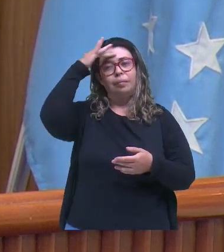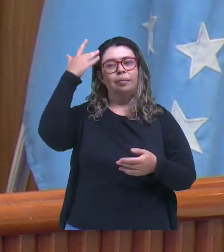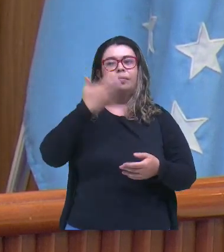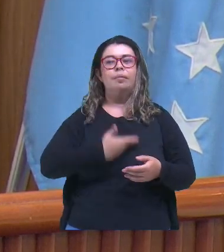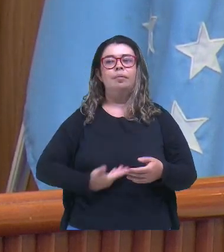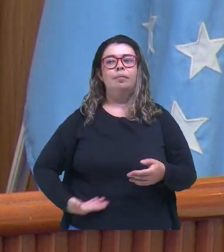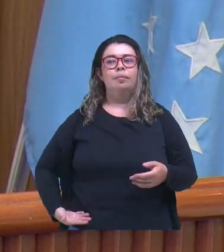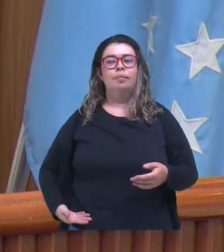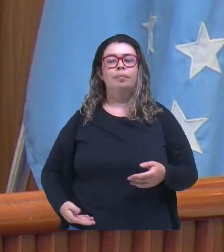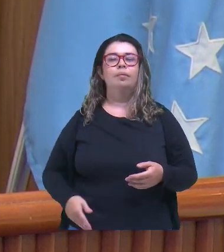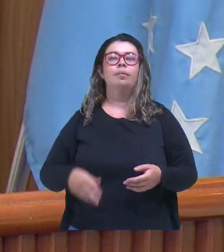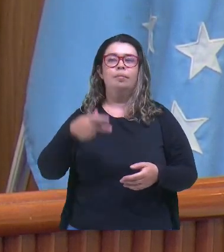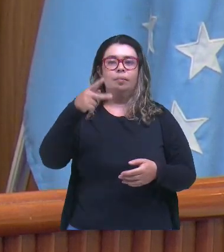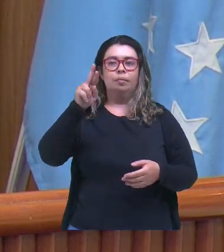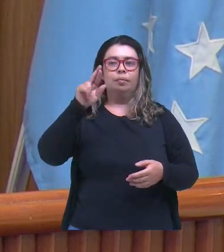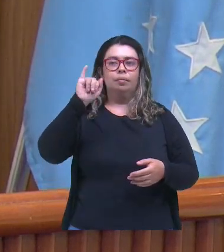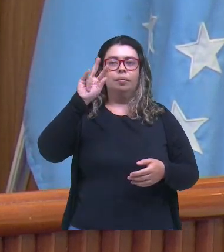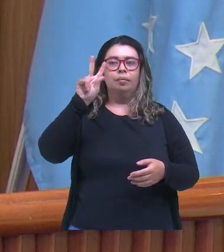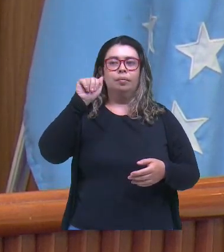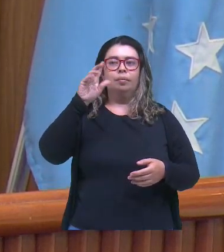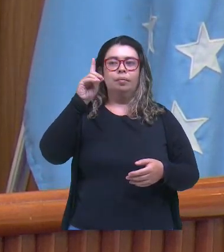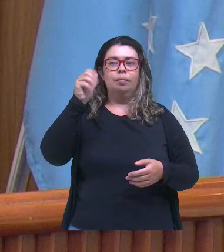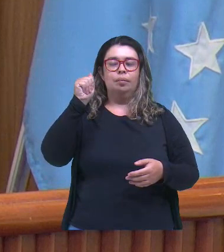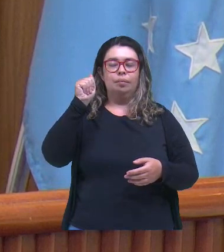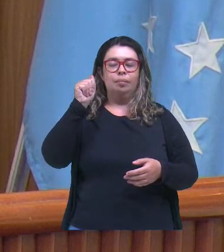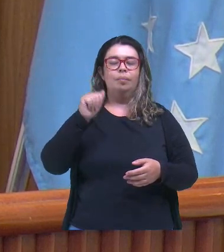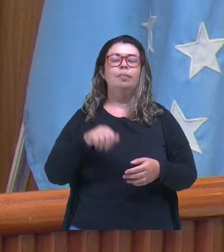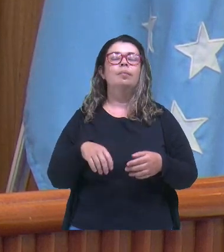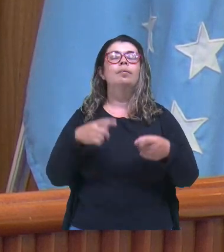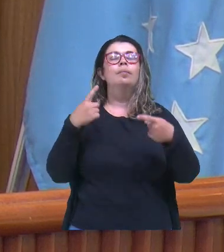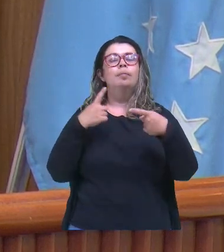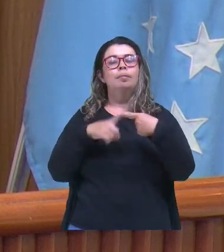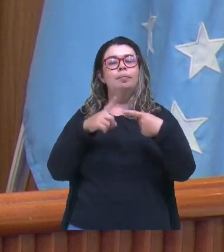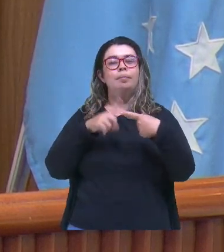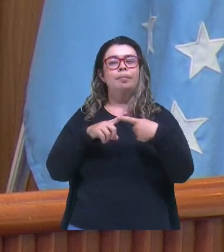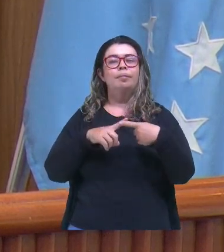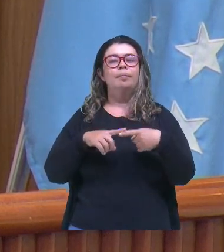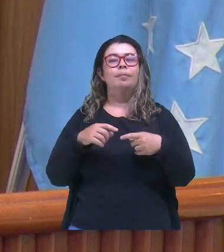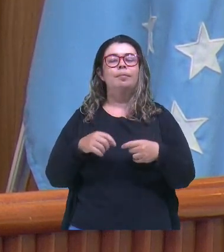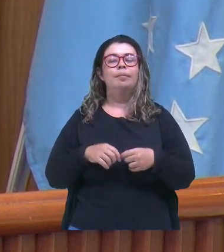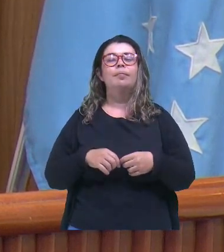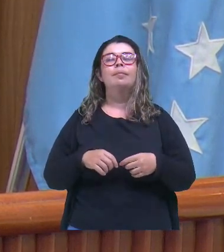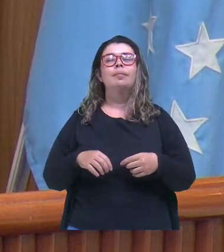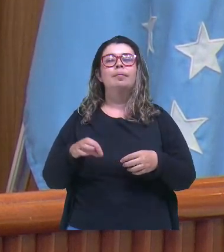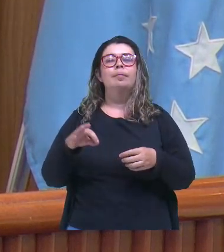privadas em virtude de excepcionais serviços prestados à população de Assis.